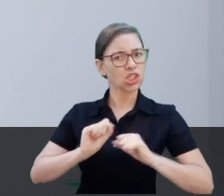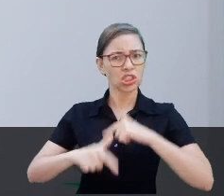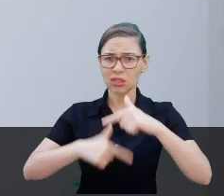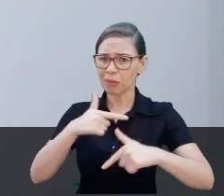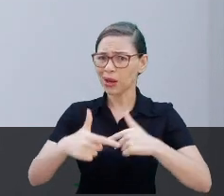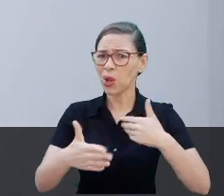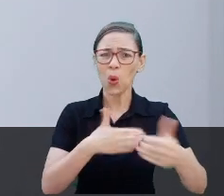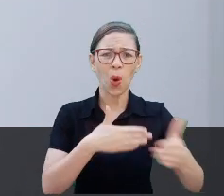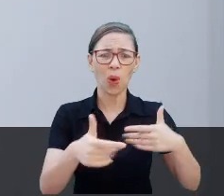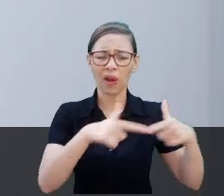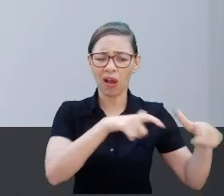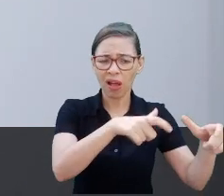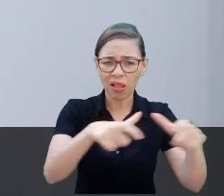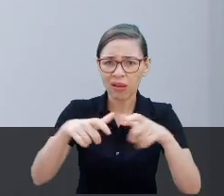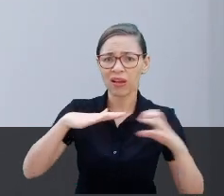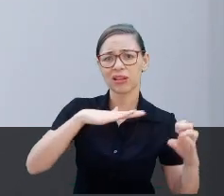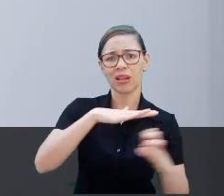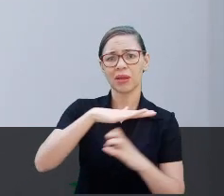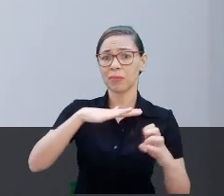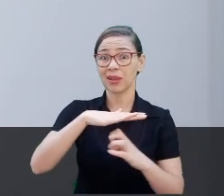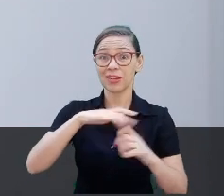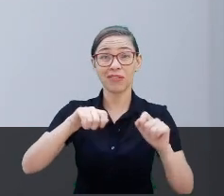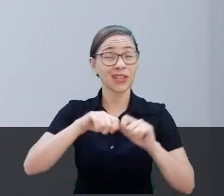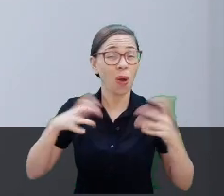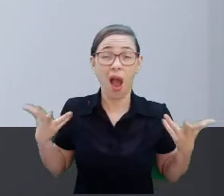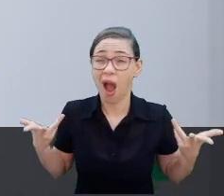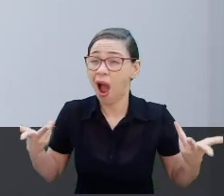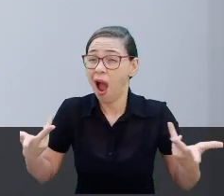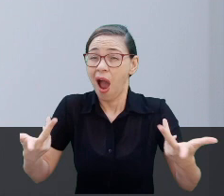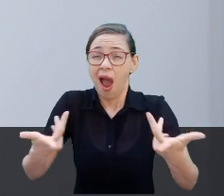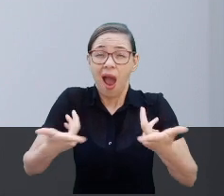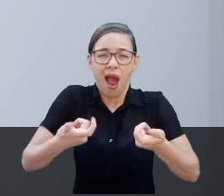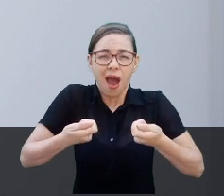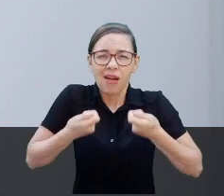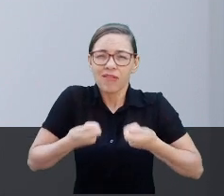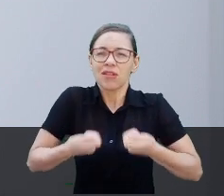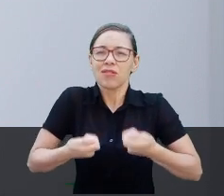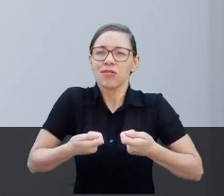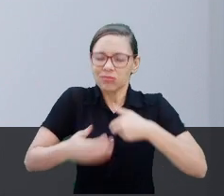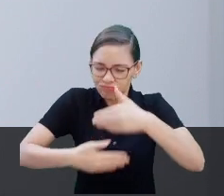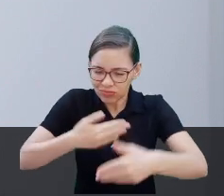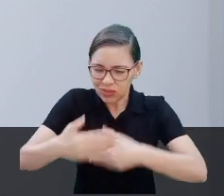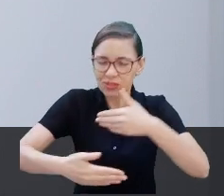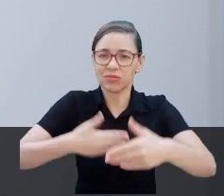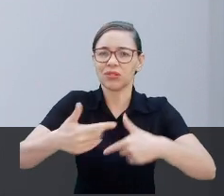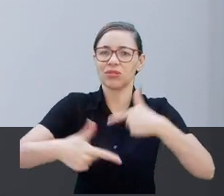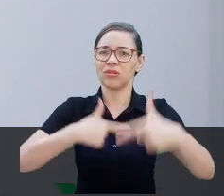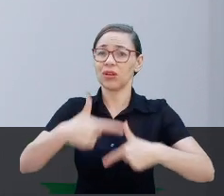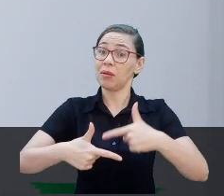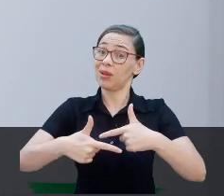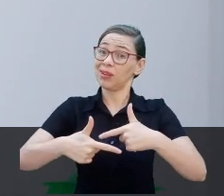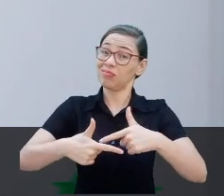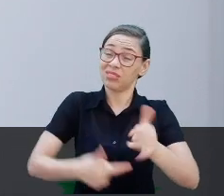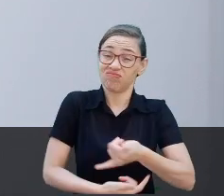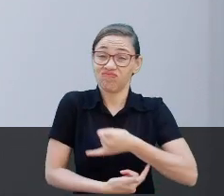porque uma pessoa trans pode exercer qual seja o cargo nessa empresa, e fazer um trabalho maravilhoso. Muitas pessoas trans